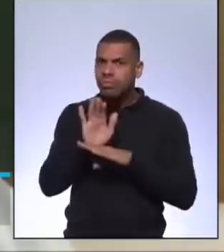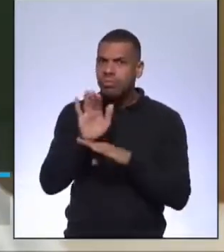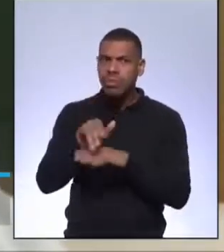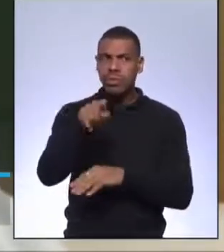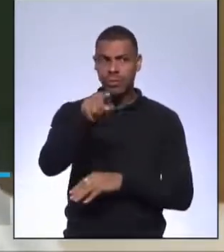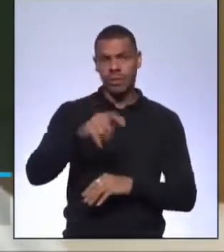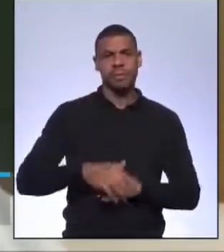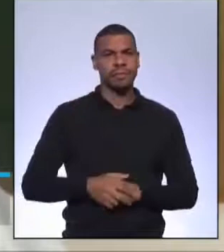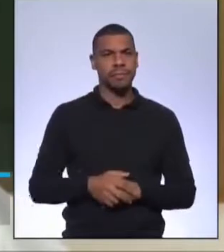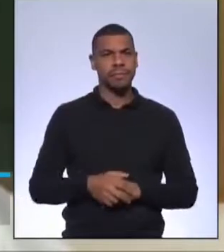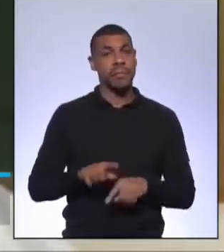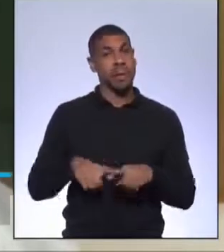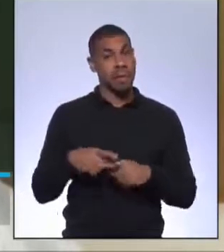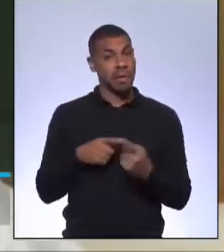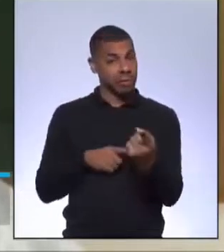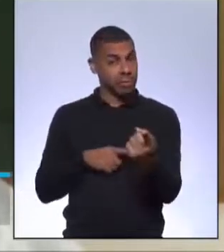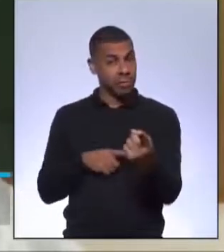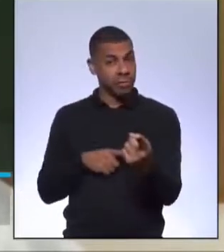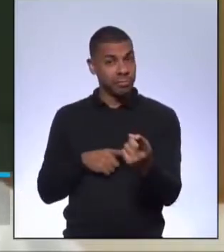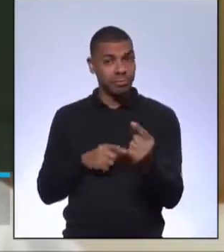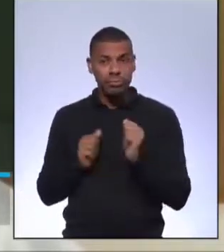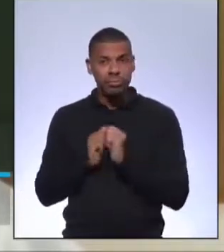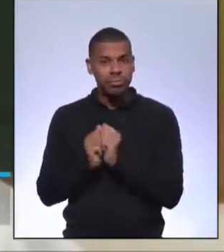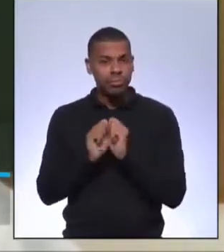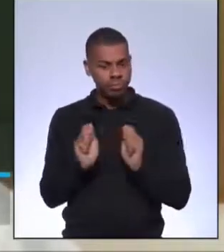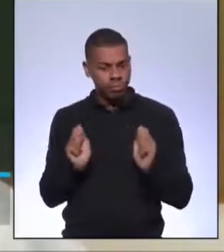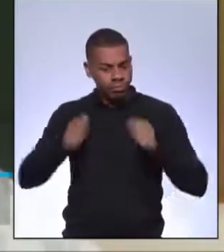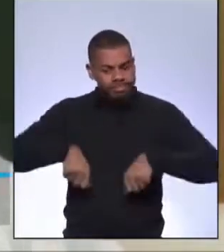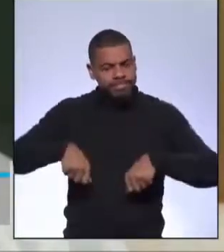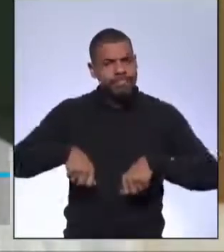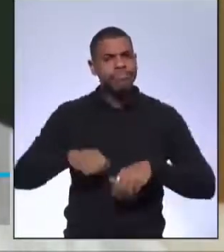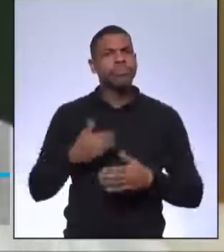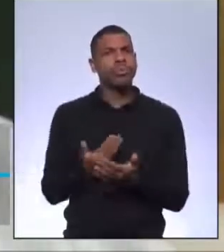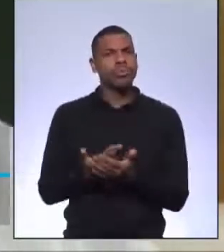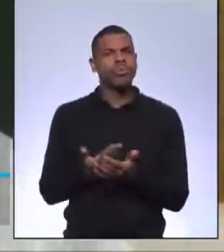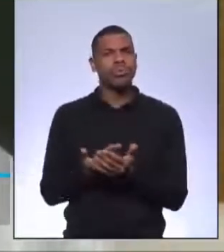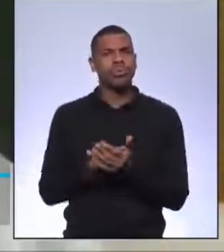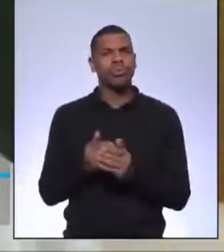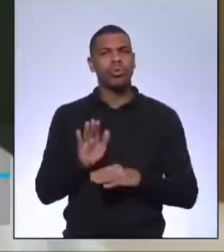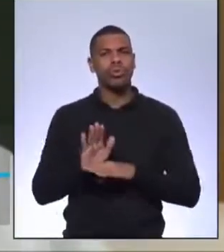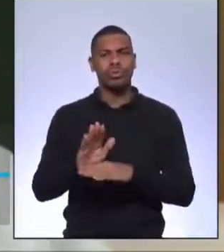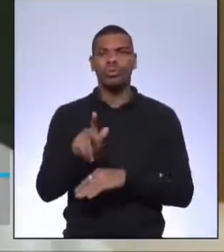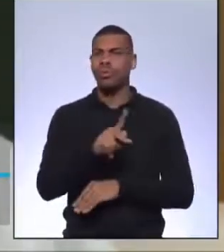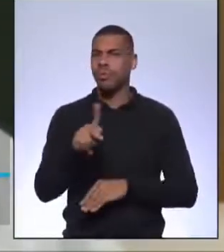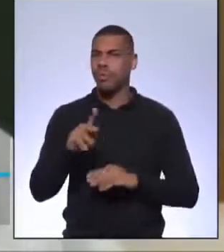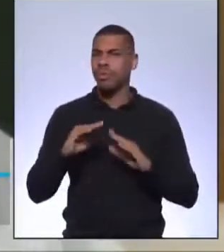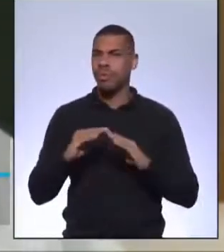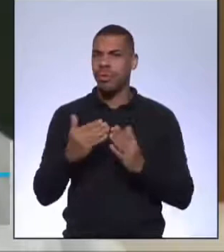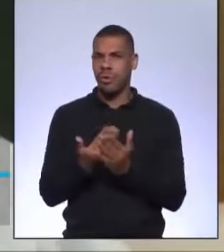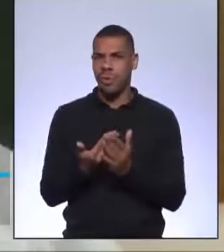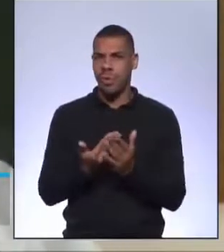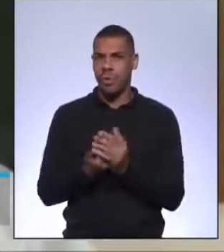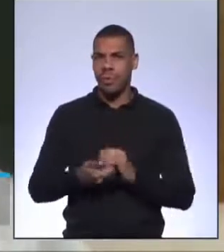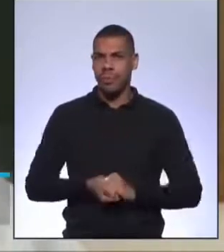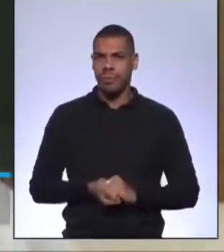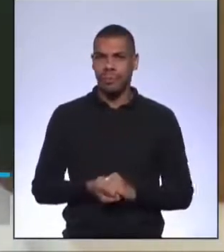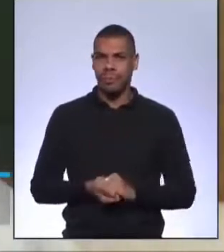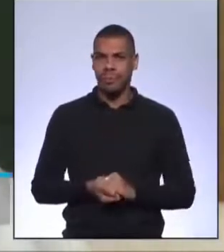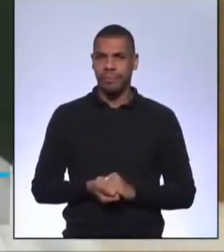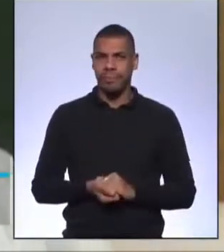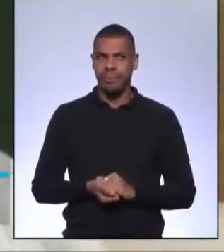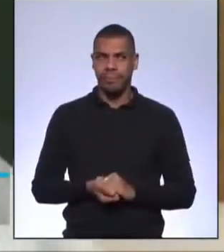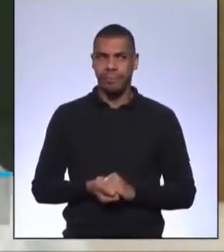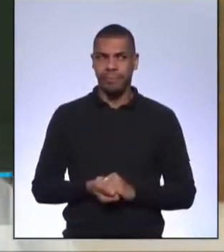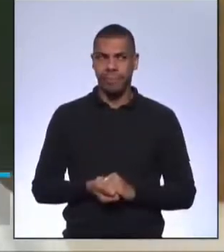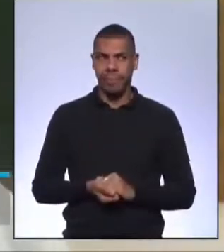né? Mas é você aí com o seu esforço, tá bom? E com a ajuda do seu professor. Queridos, então, basicamente,